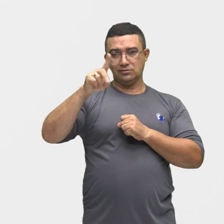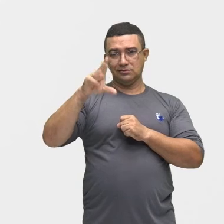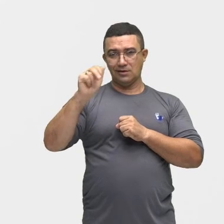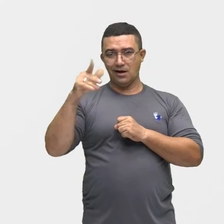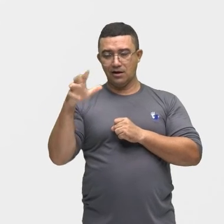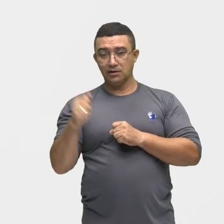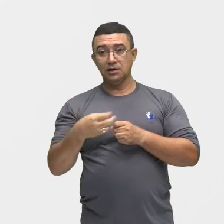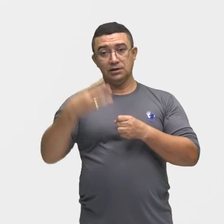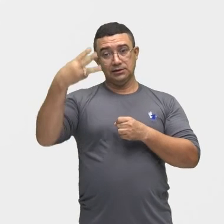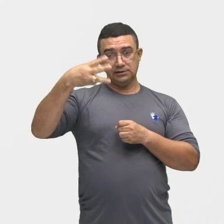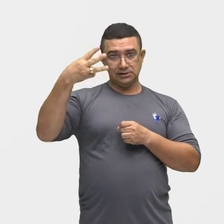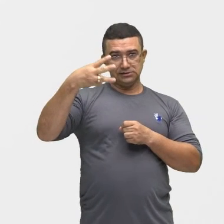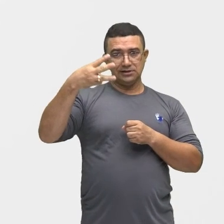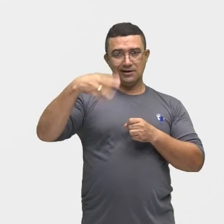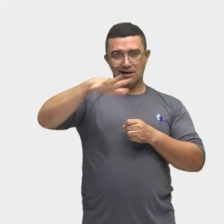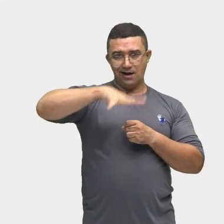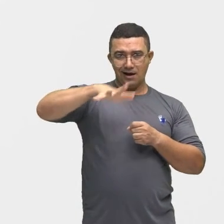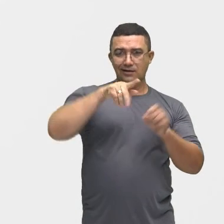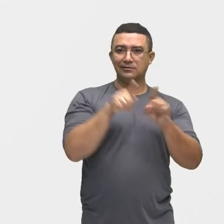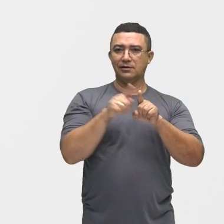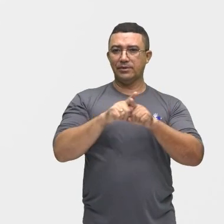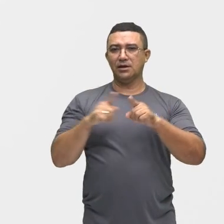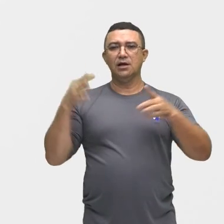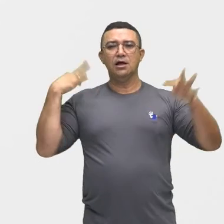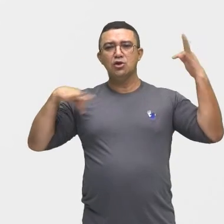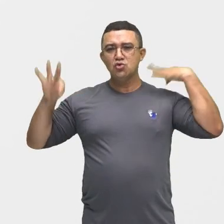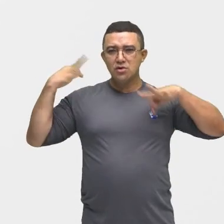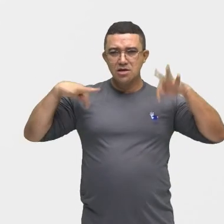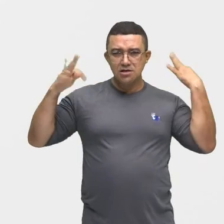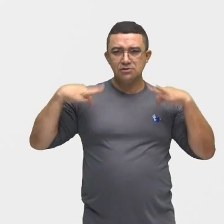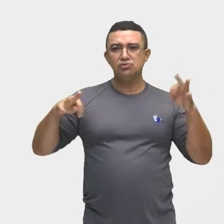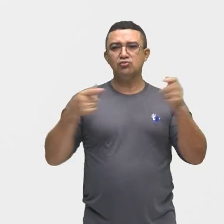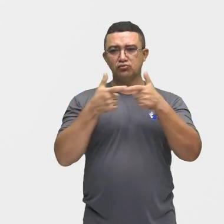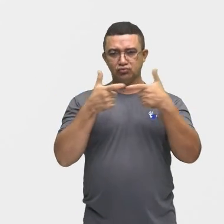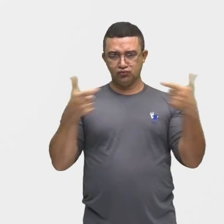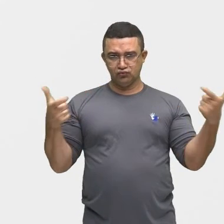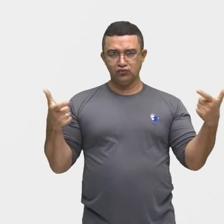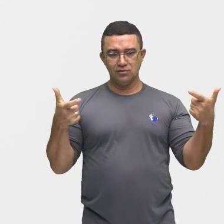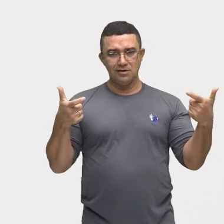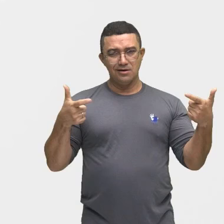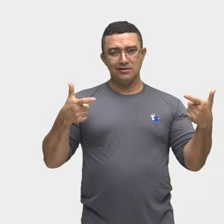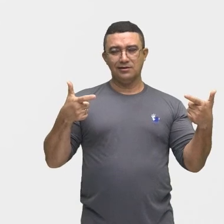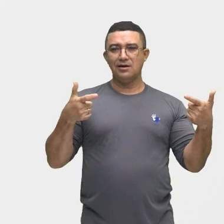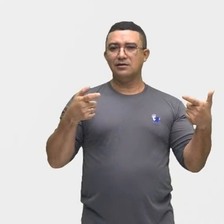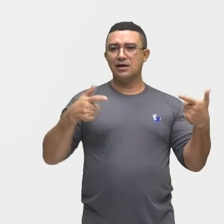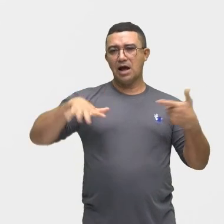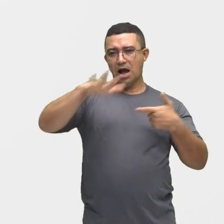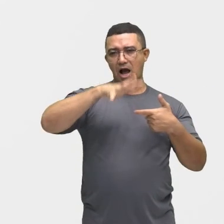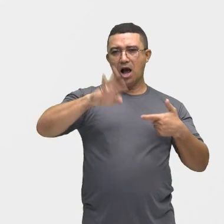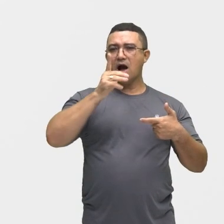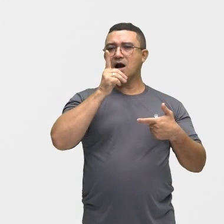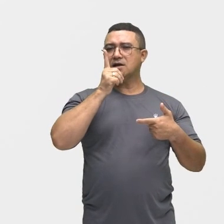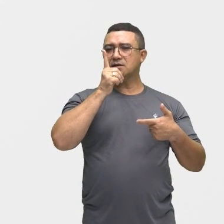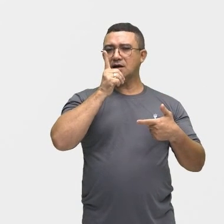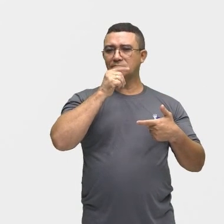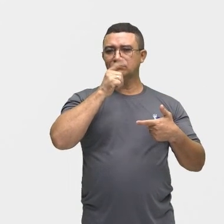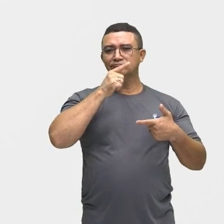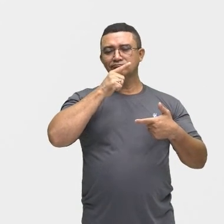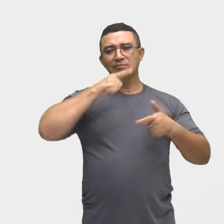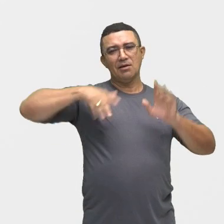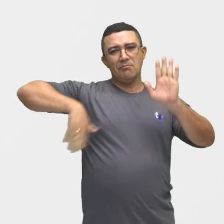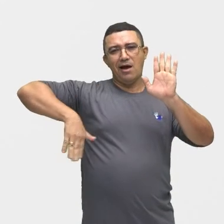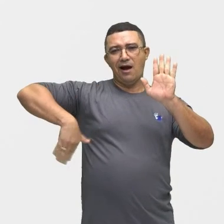comércio. Temos aí a atividade do turismo, né? Que cresceu bastante no litoral aí do Nordeste, né? Então são